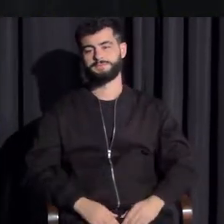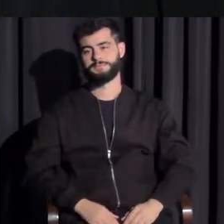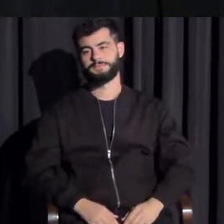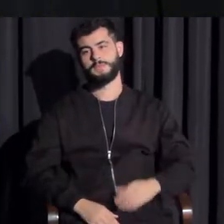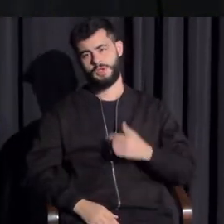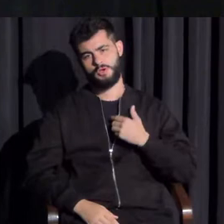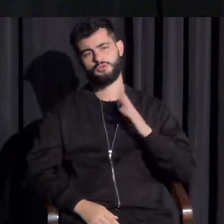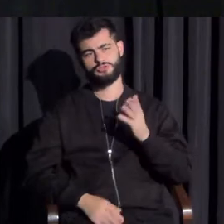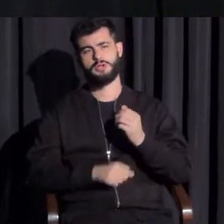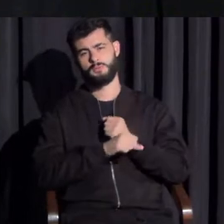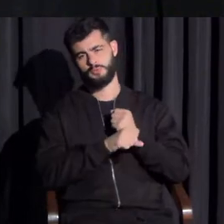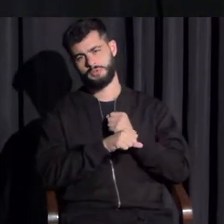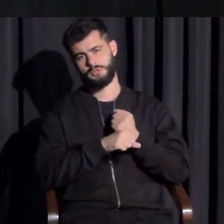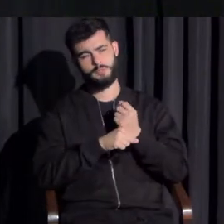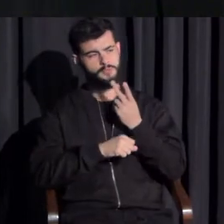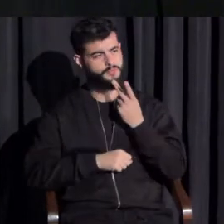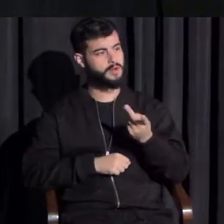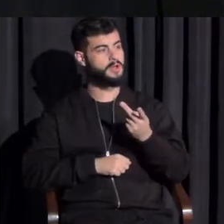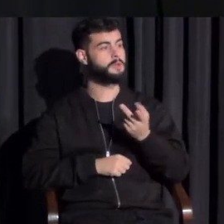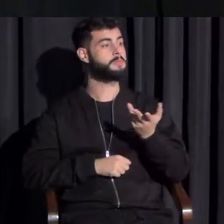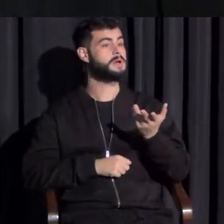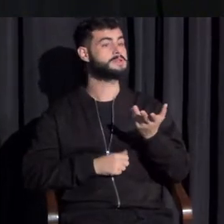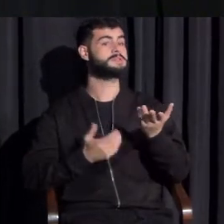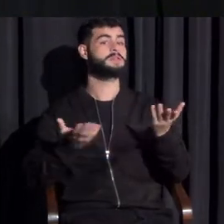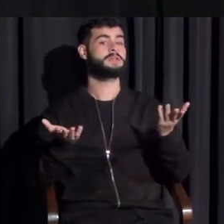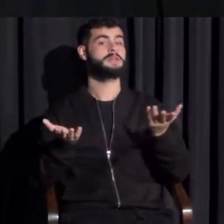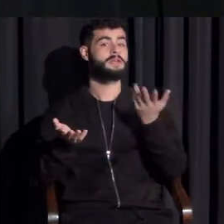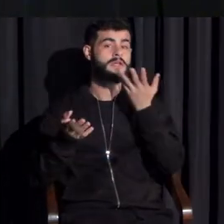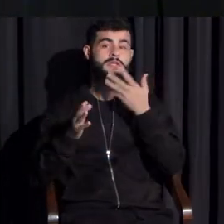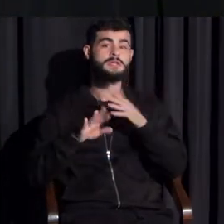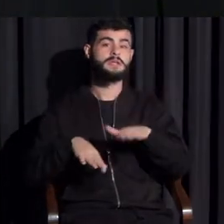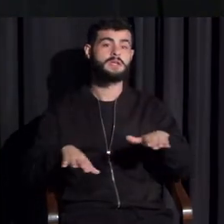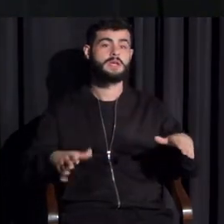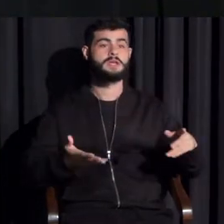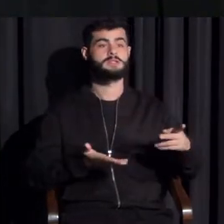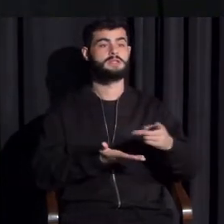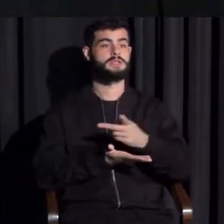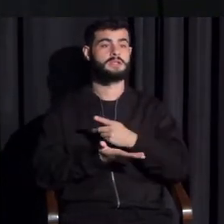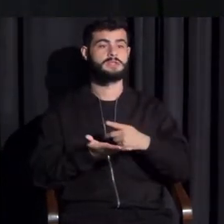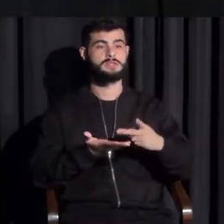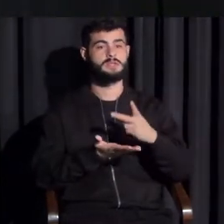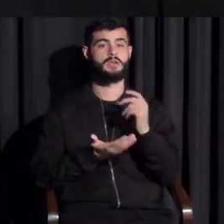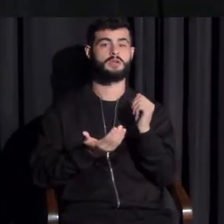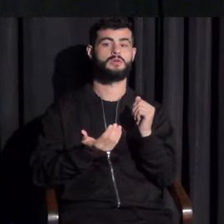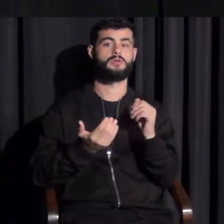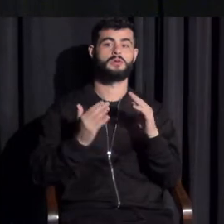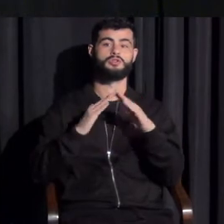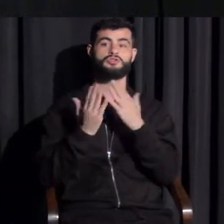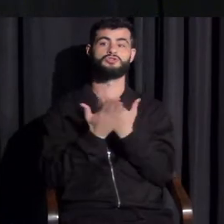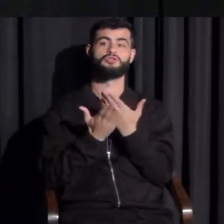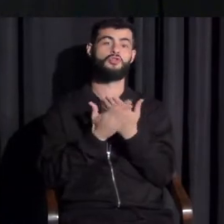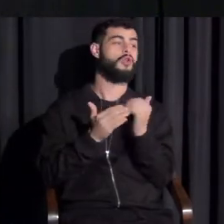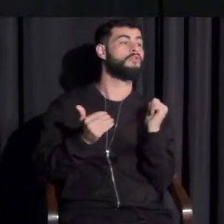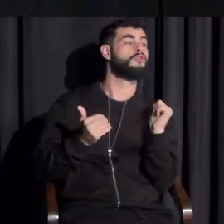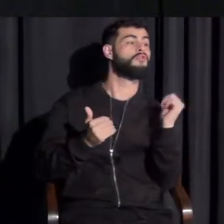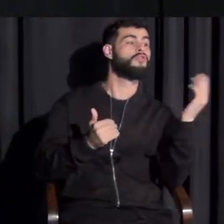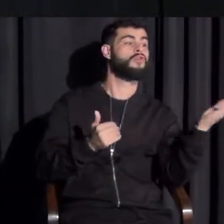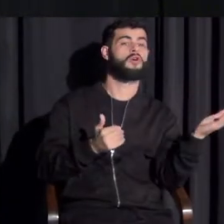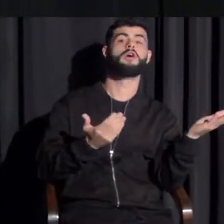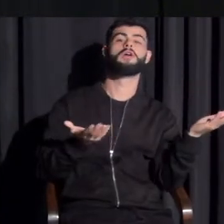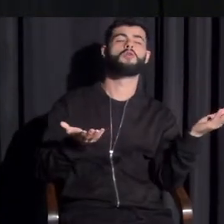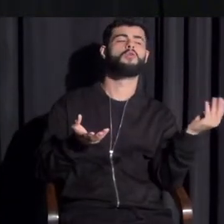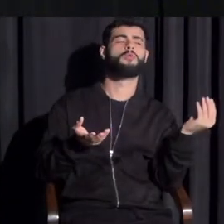mas cadê os desenhos das crianças do lado de fora da EMEI? Cadê